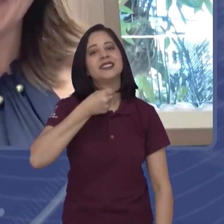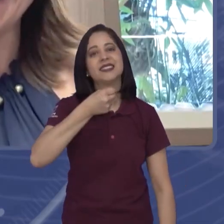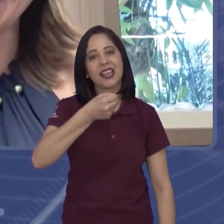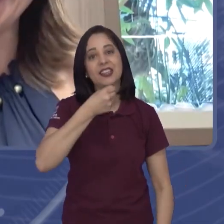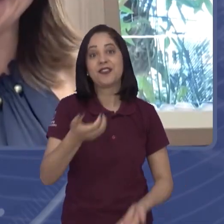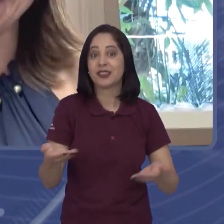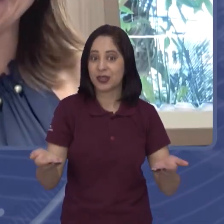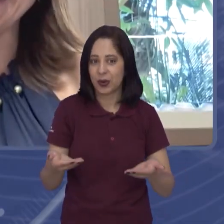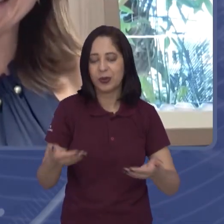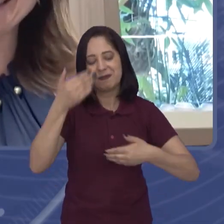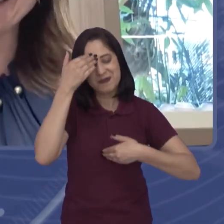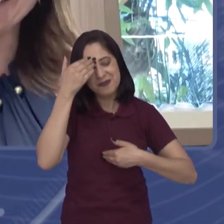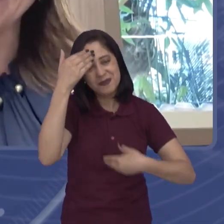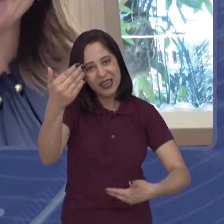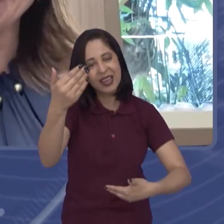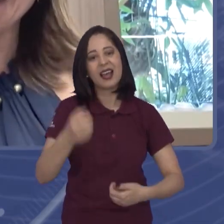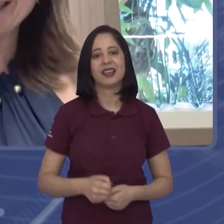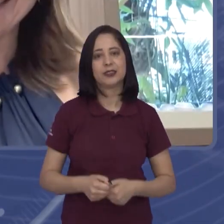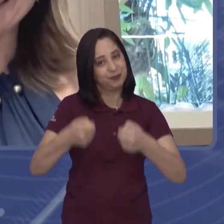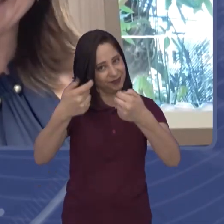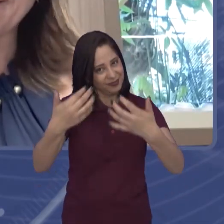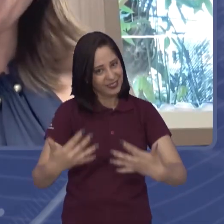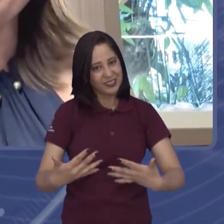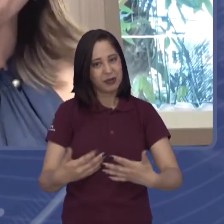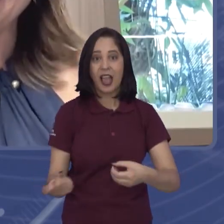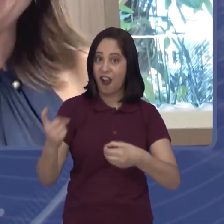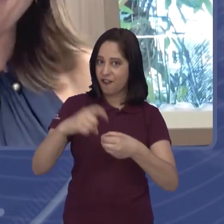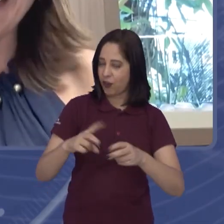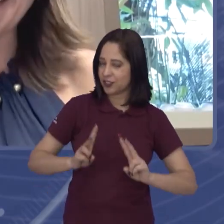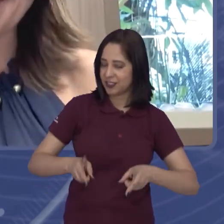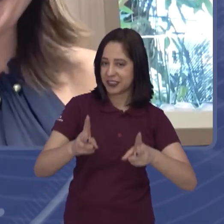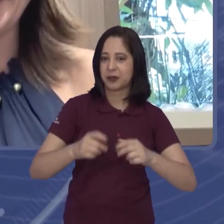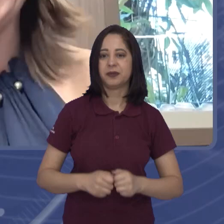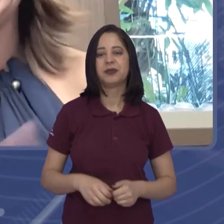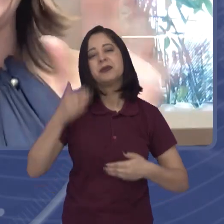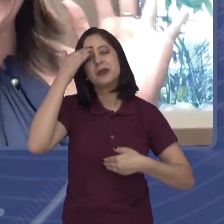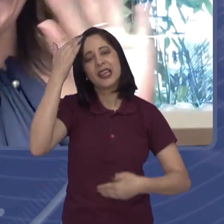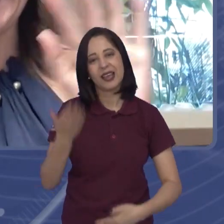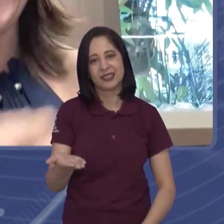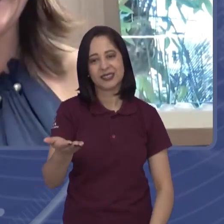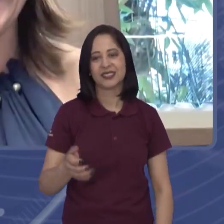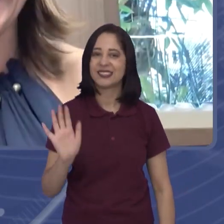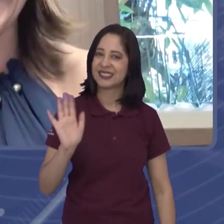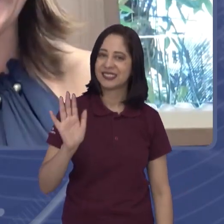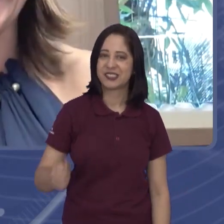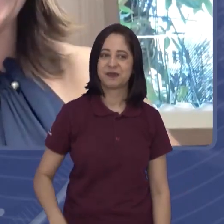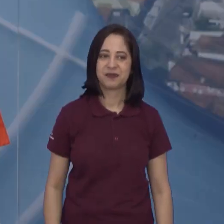gente hoje, viu? Muito obrigada pelos seus esclarecimentos e volte sempre. Obrigada a você. Tchau,